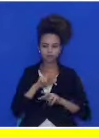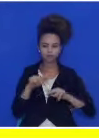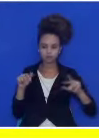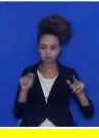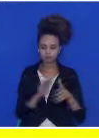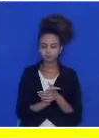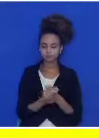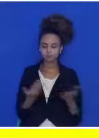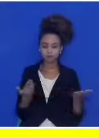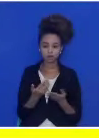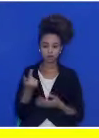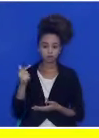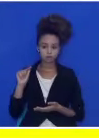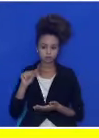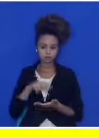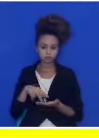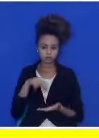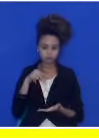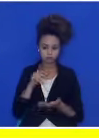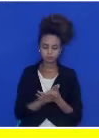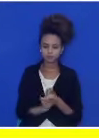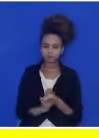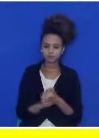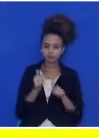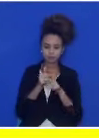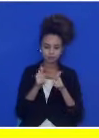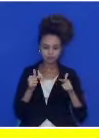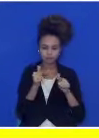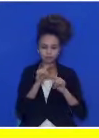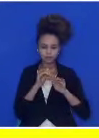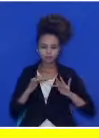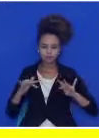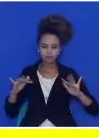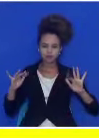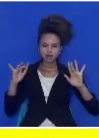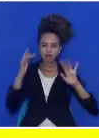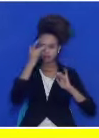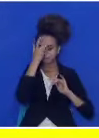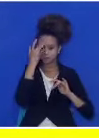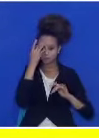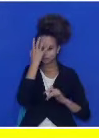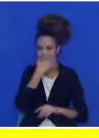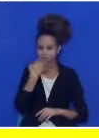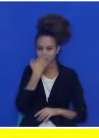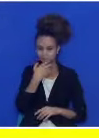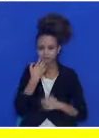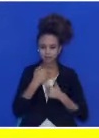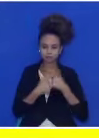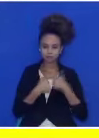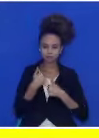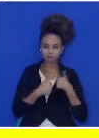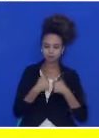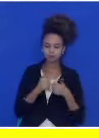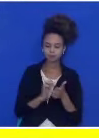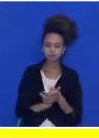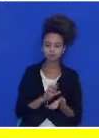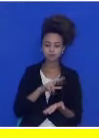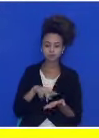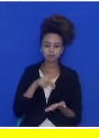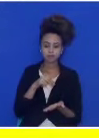Vamos ao próximo sorteio. A sorte está no ar para os apaixonados por futebol. É o sorteio da